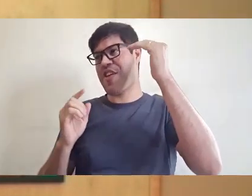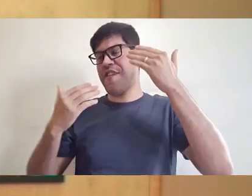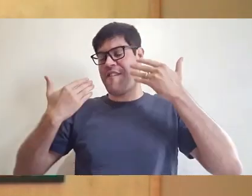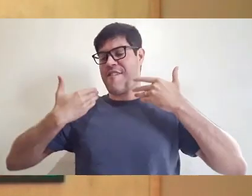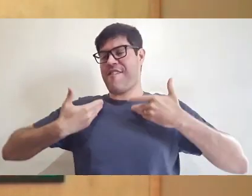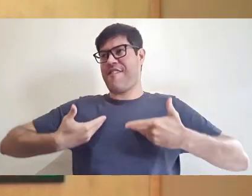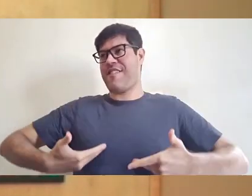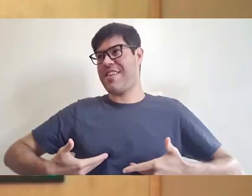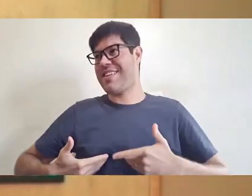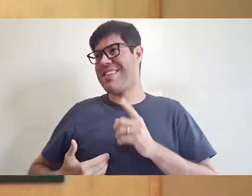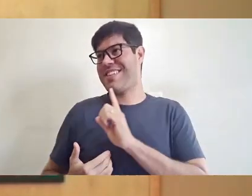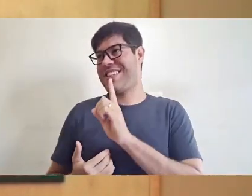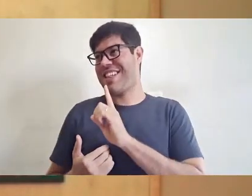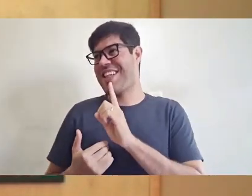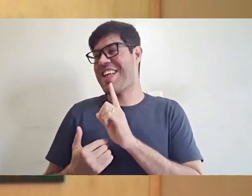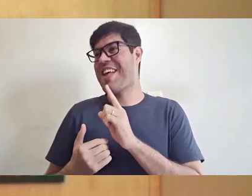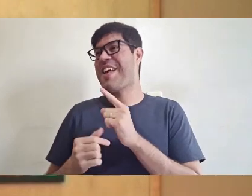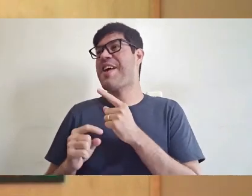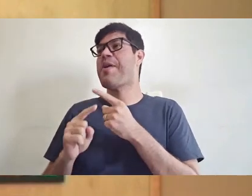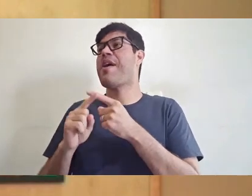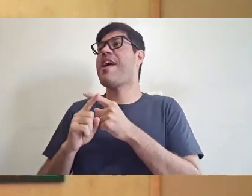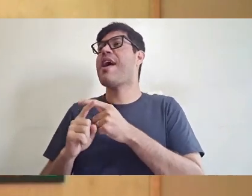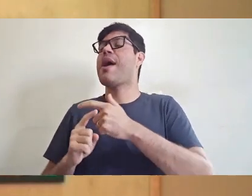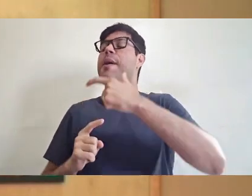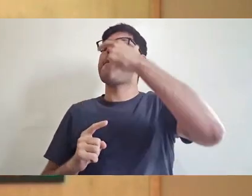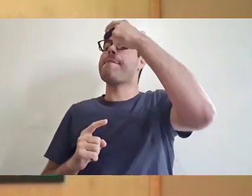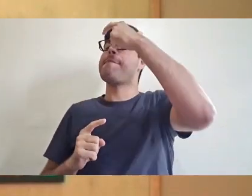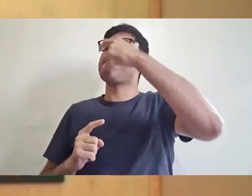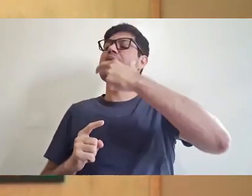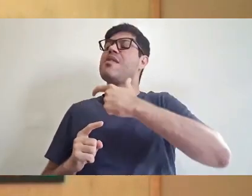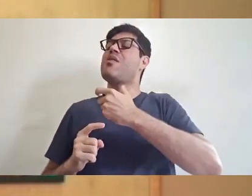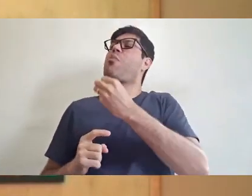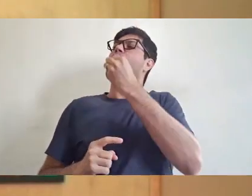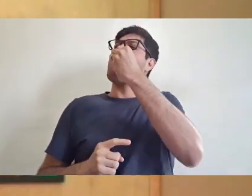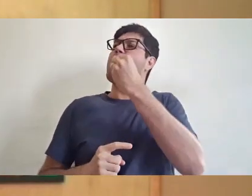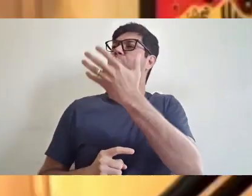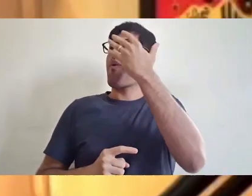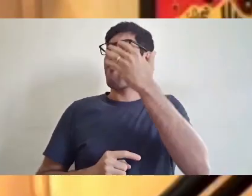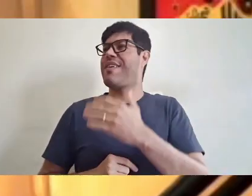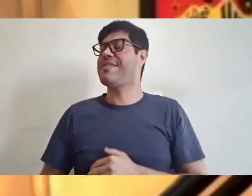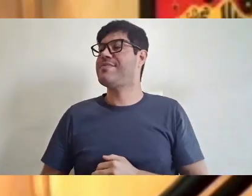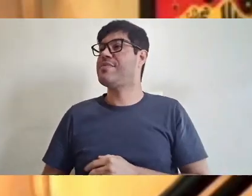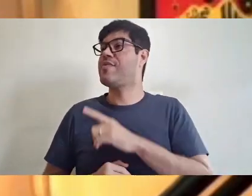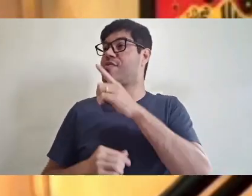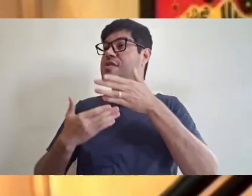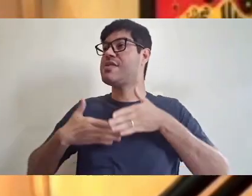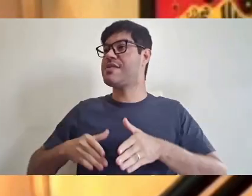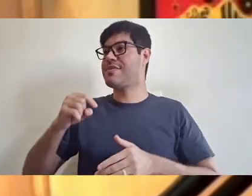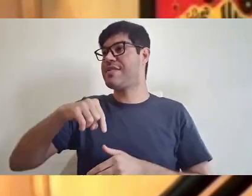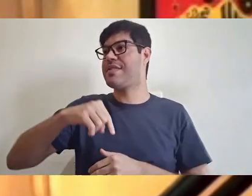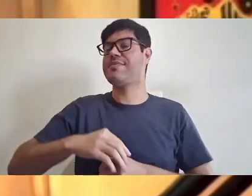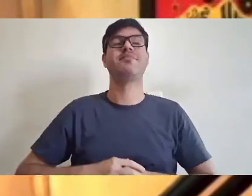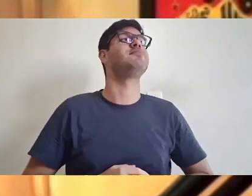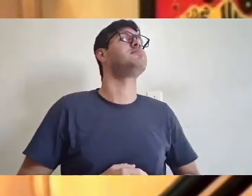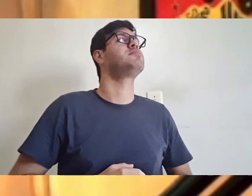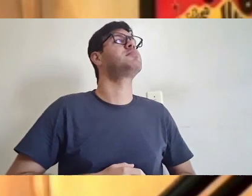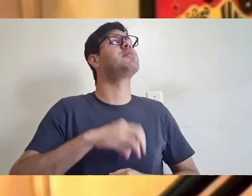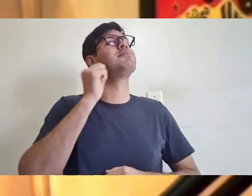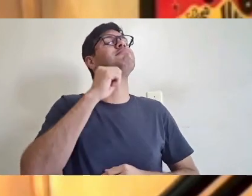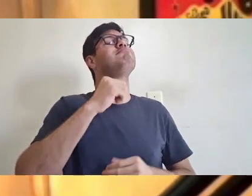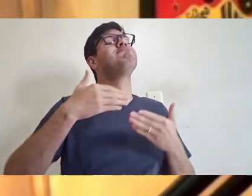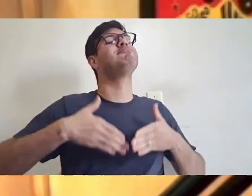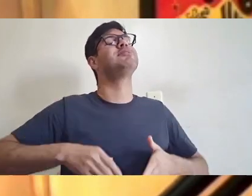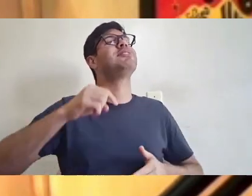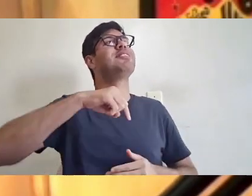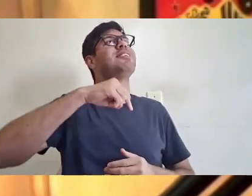está falando, né? Exato. Uma grande personalidade, né? Que eu admiro muito. Bom, você nasceu em Araras, né, Pedro? Nasci em Araras. Ali por